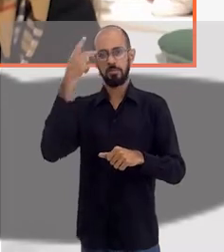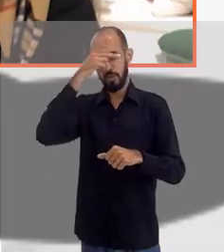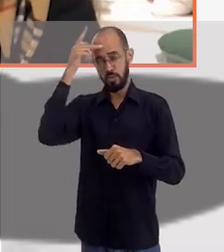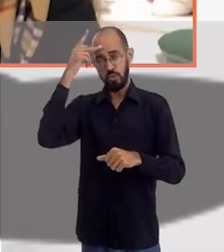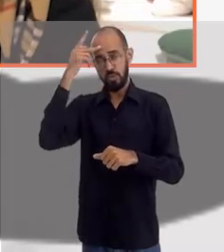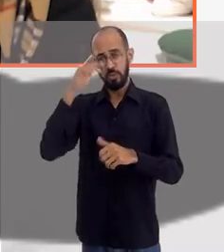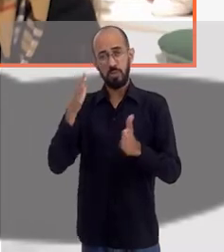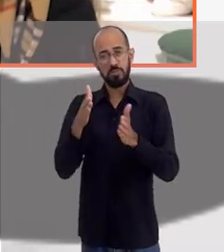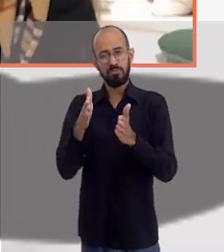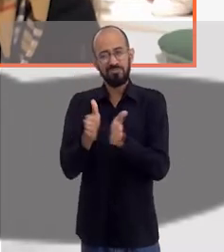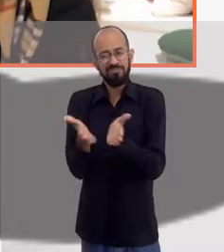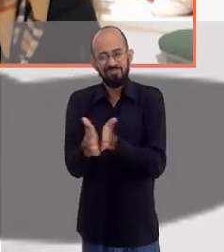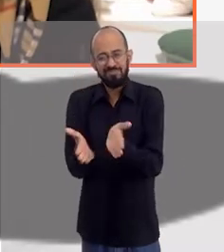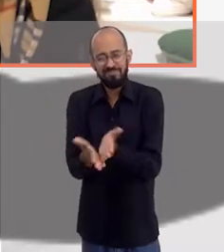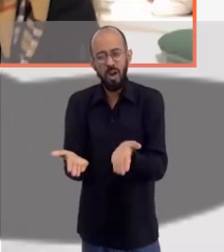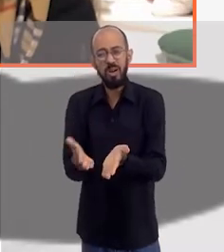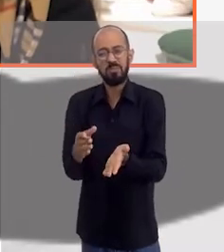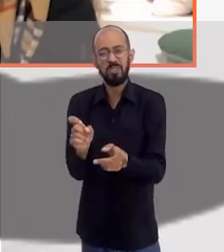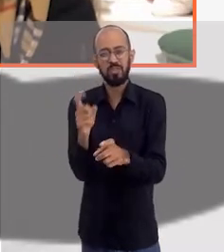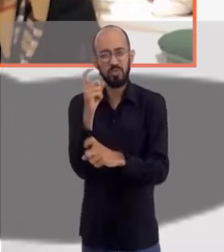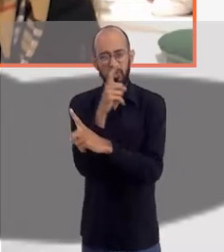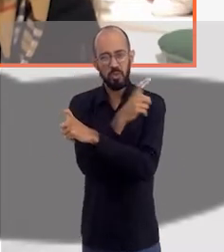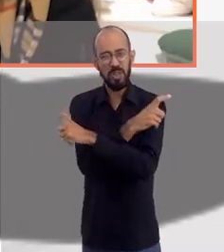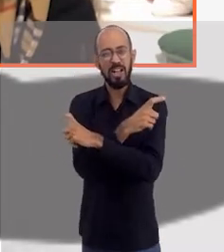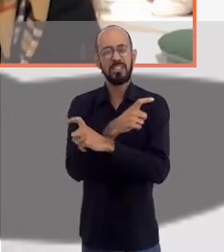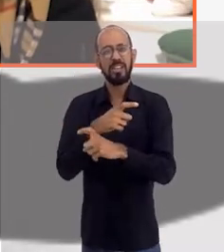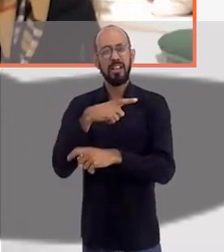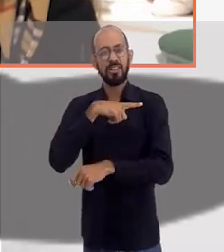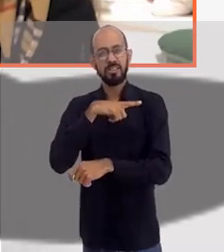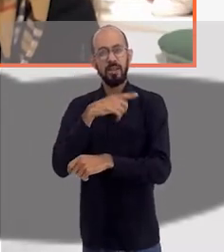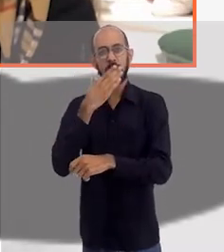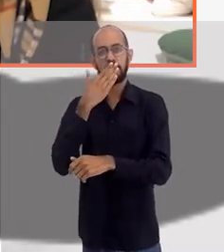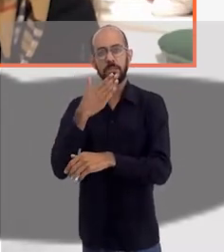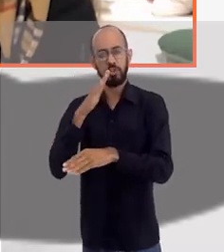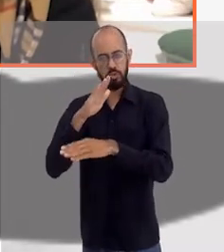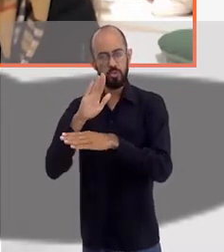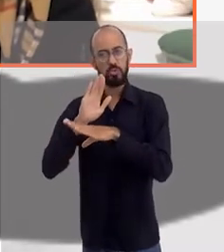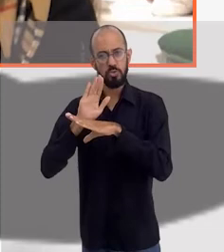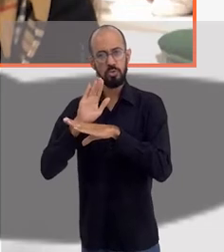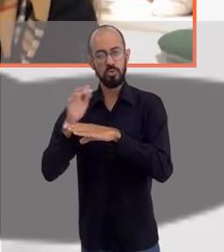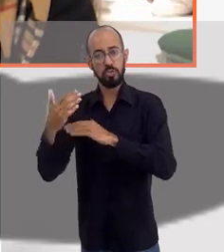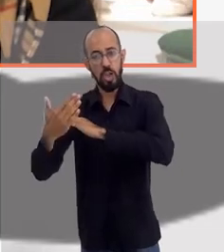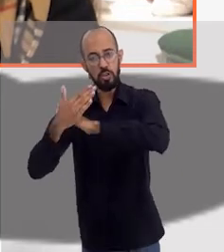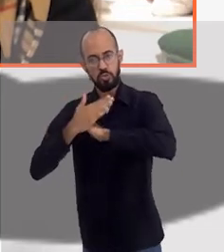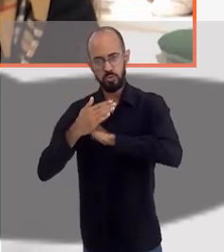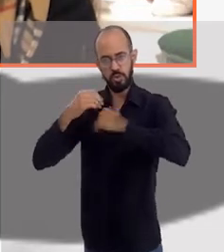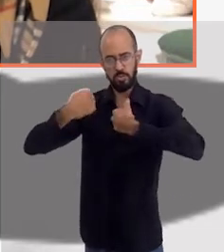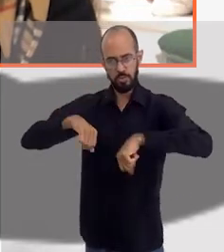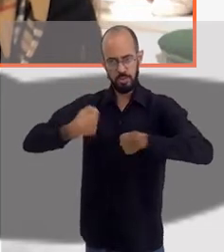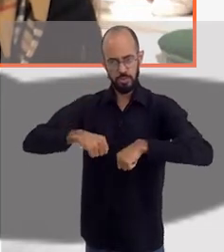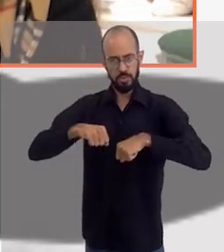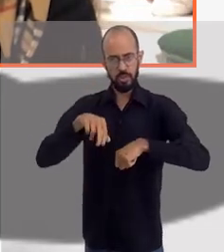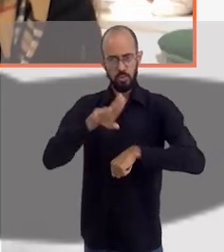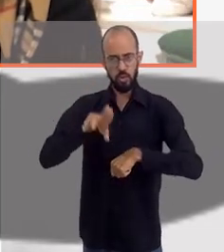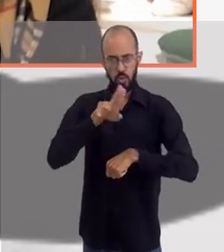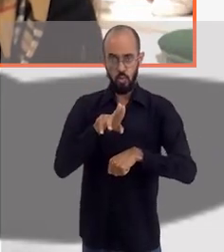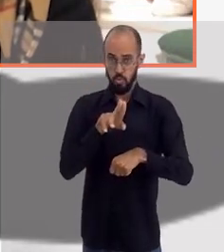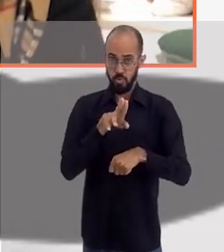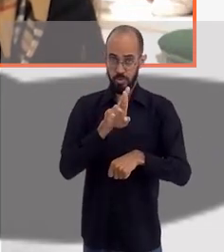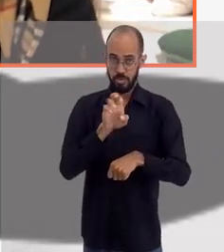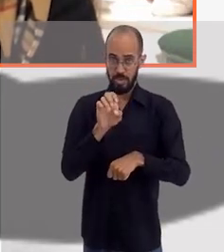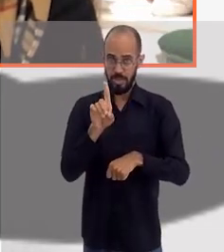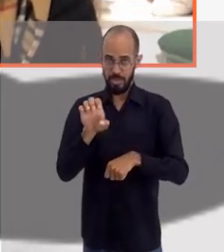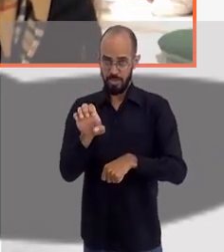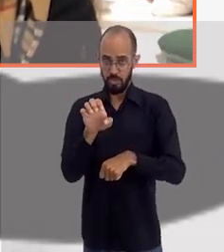socioeconômica elas estão fazer um pedido de ajuda aí você usa essa rede que no